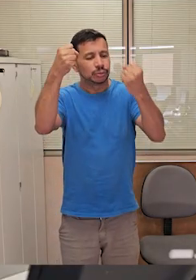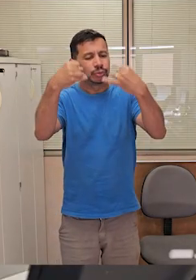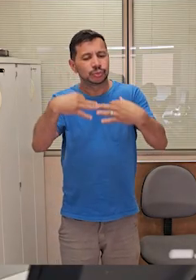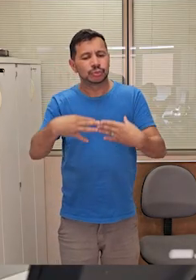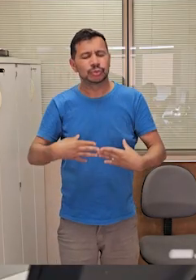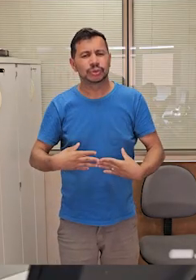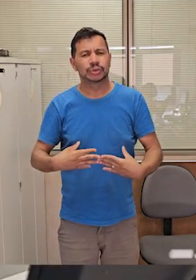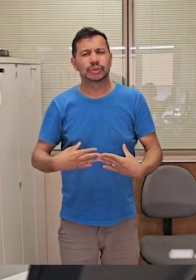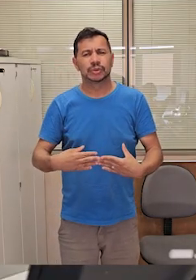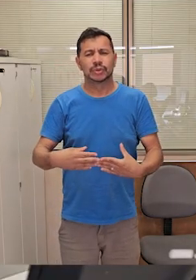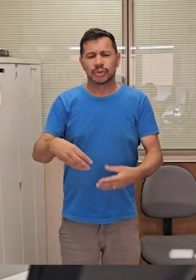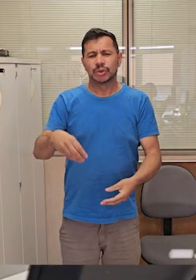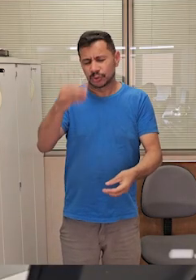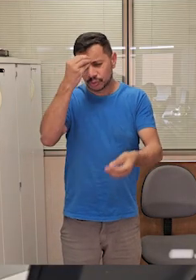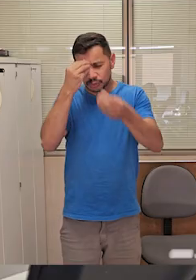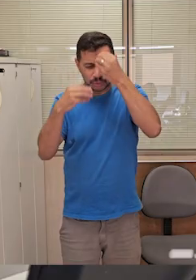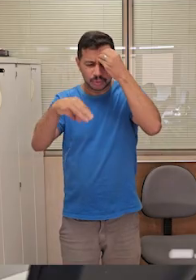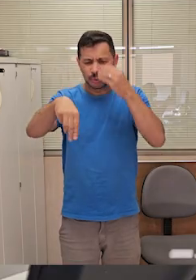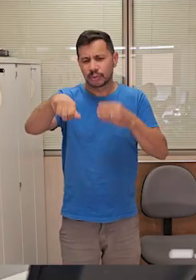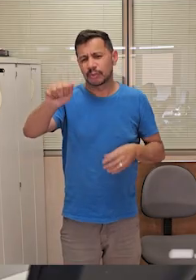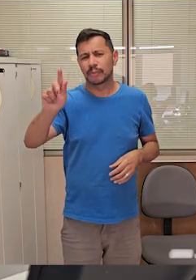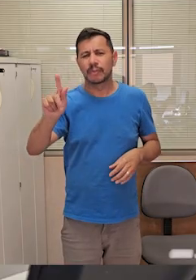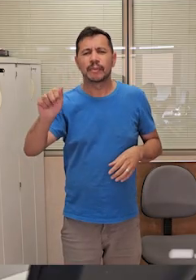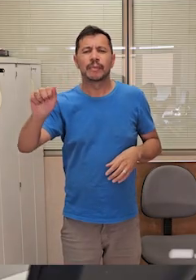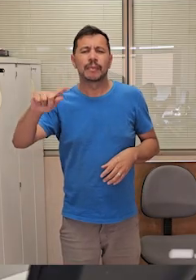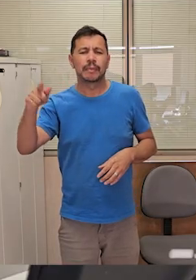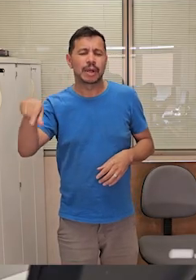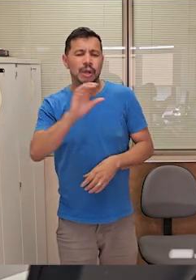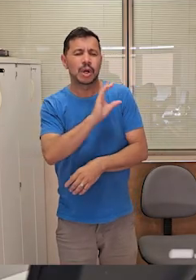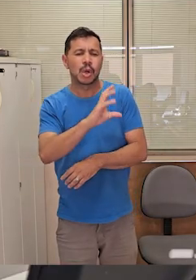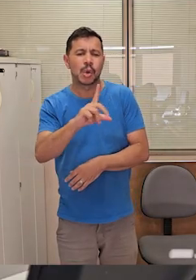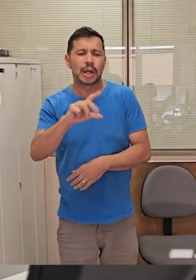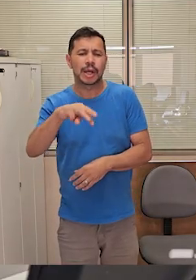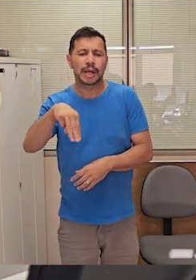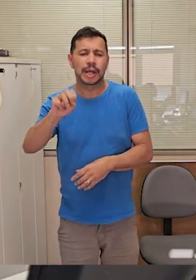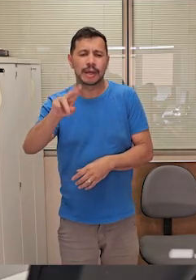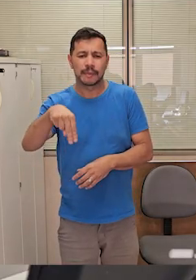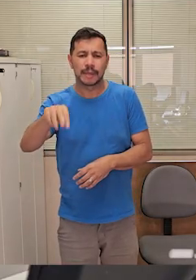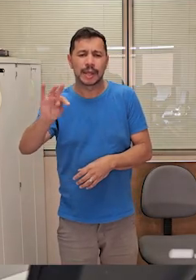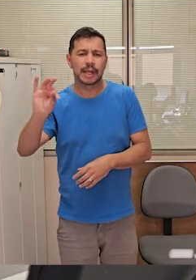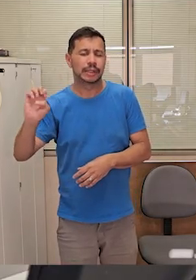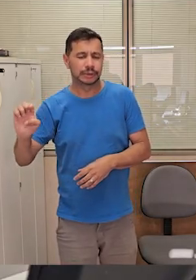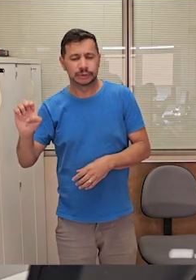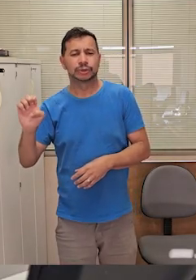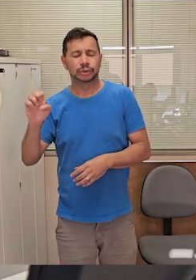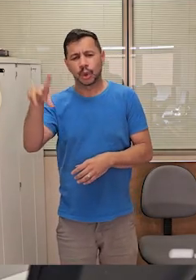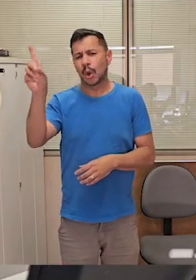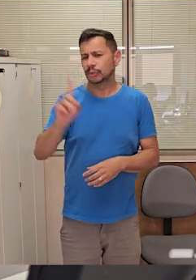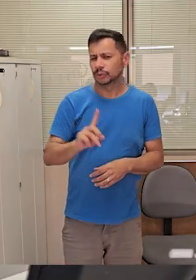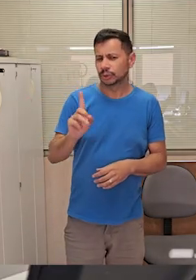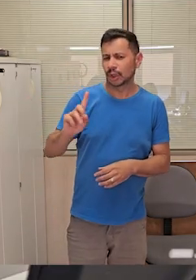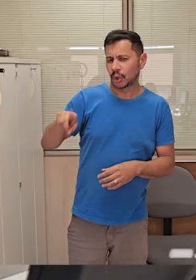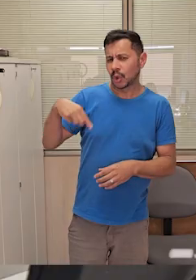legado que ele deixou, depois que deixou o Magrão, com todo o Clemente, mais alguns diretores aí na diretoria, que deram sequência a